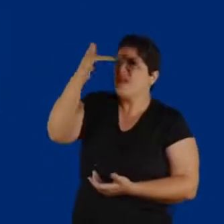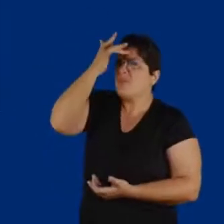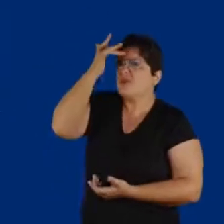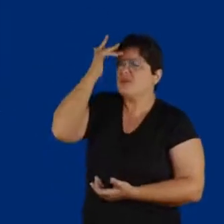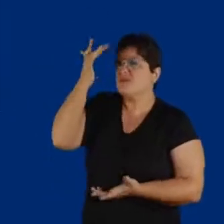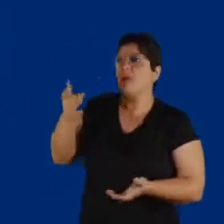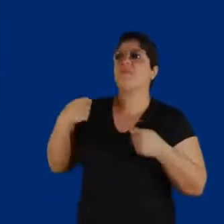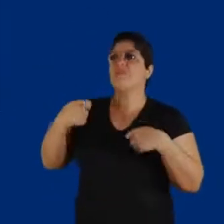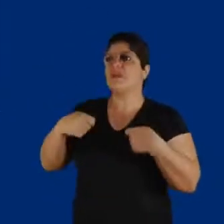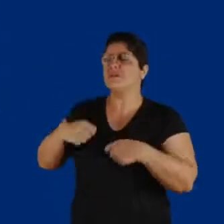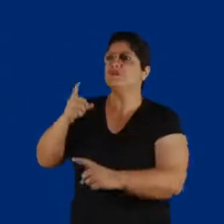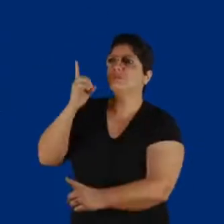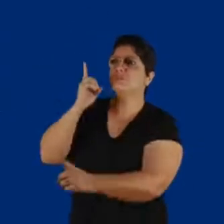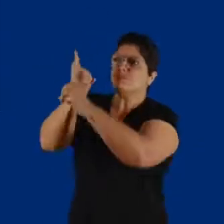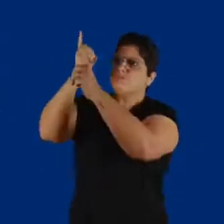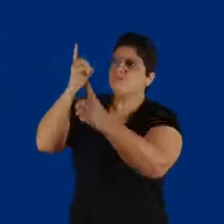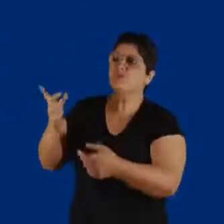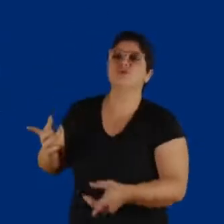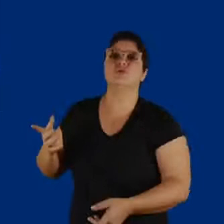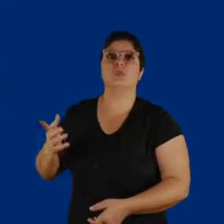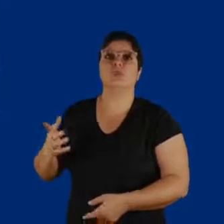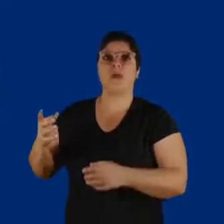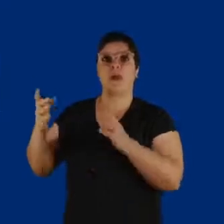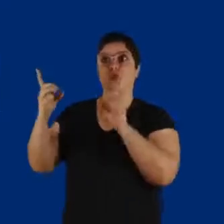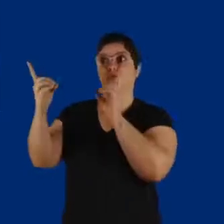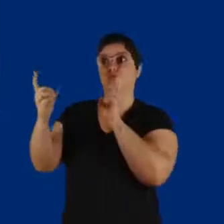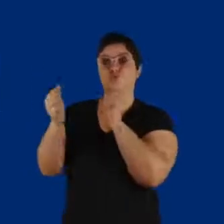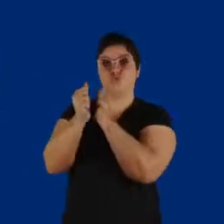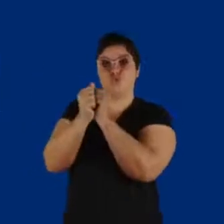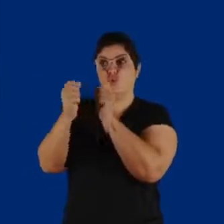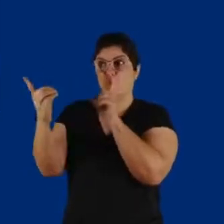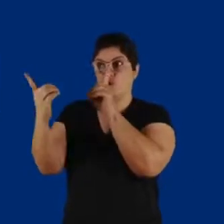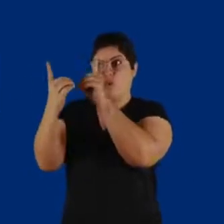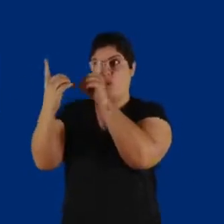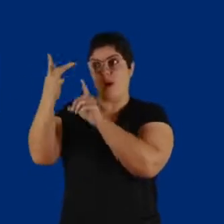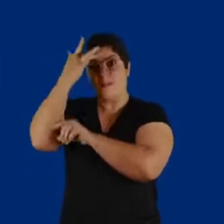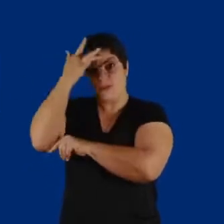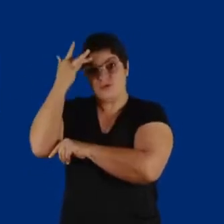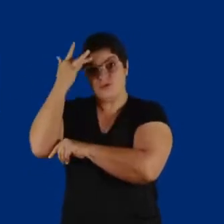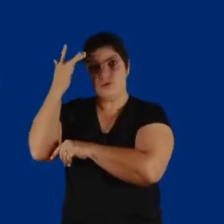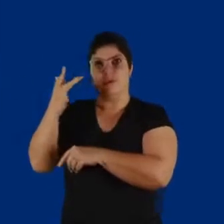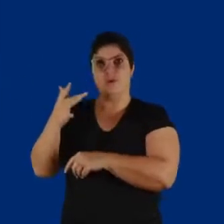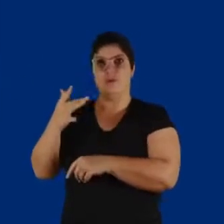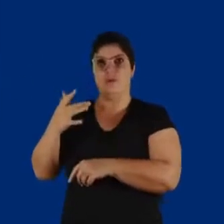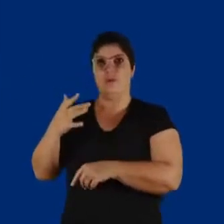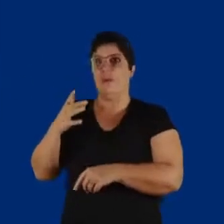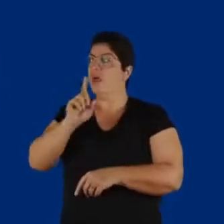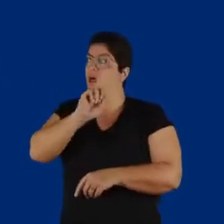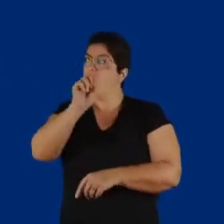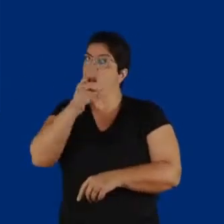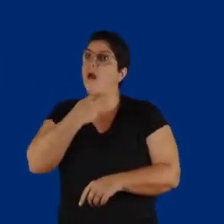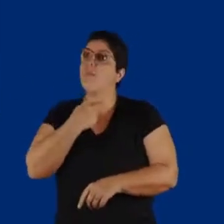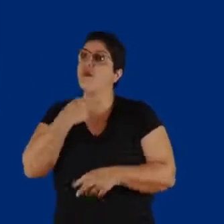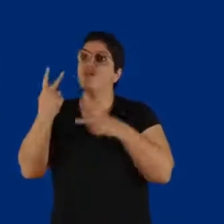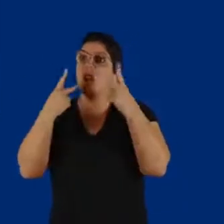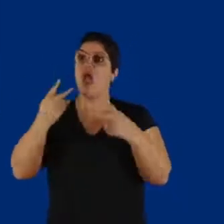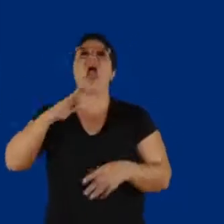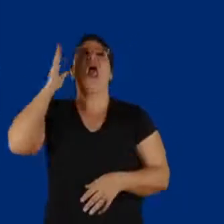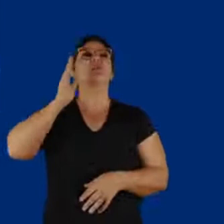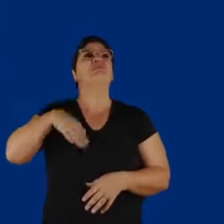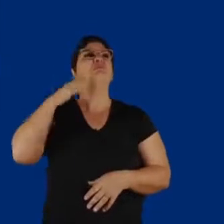preciso descobrir, com o meu paciente. Não é chegar numa ideia assim que eu já sei. Em segundo lugar, eu